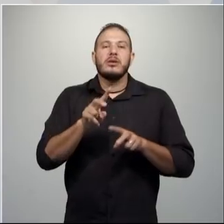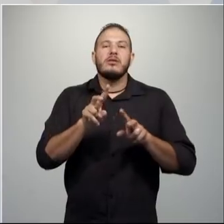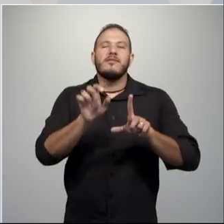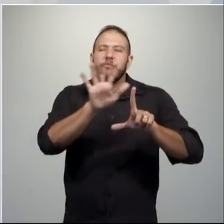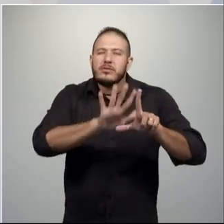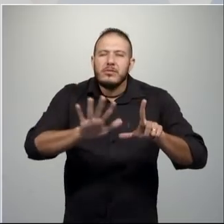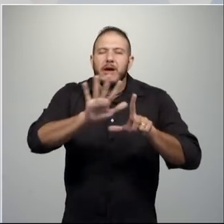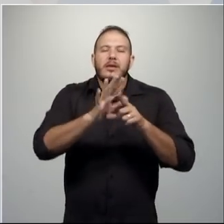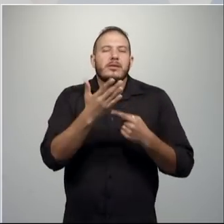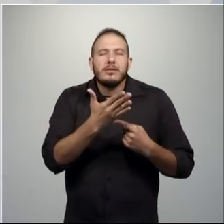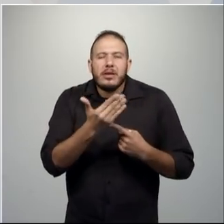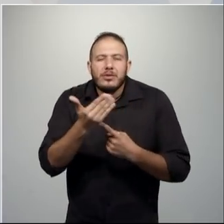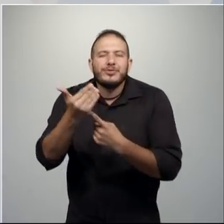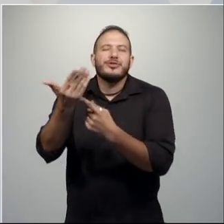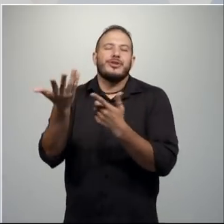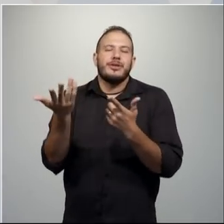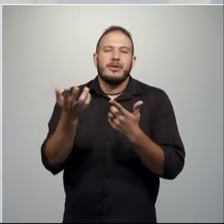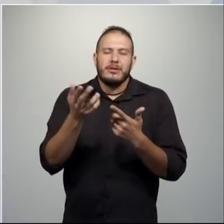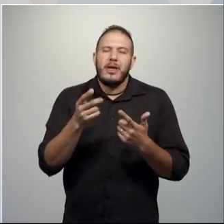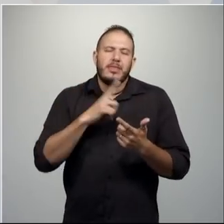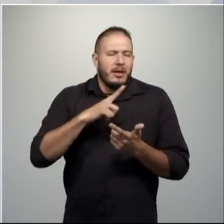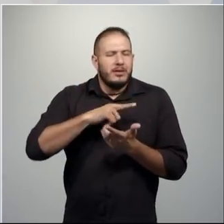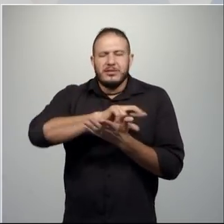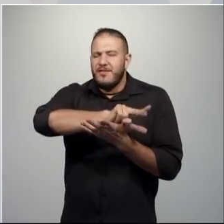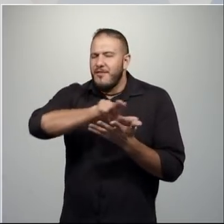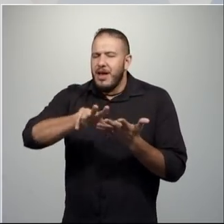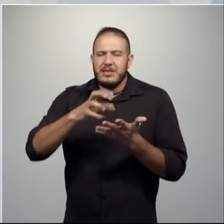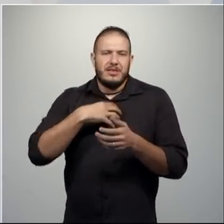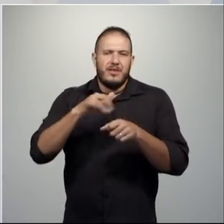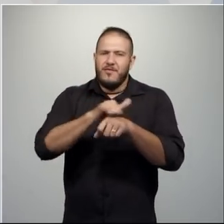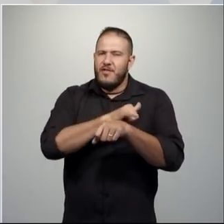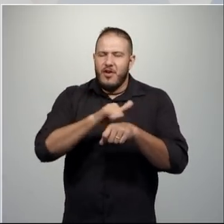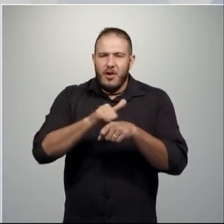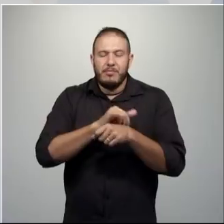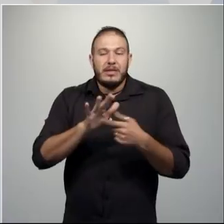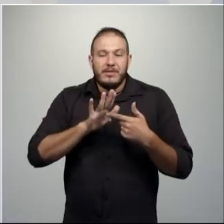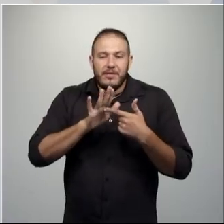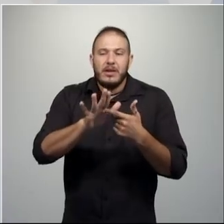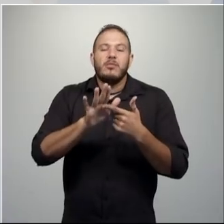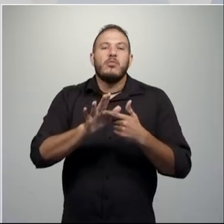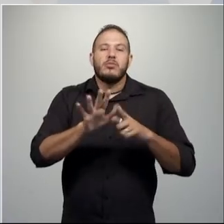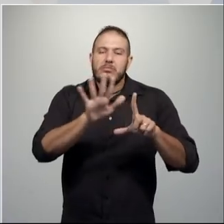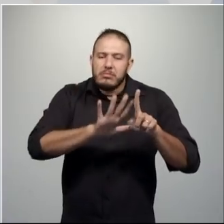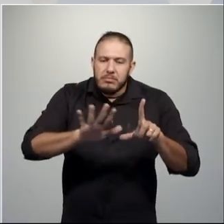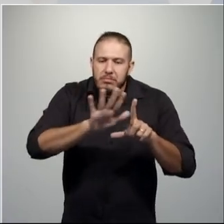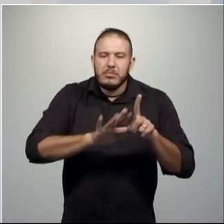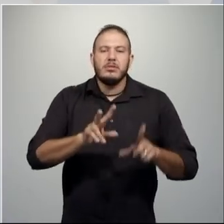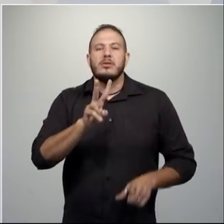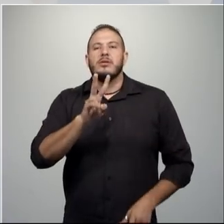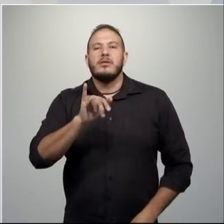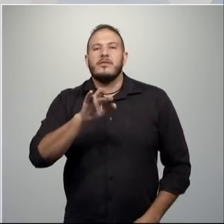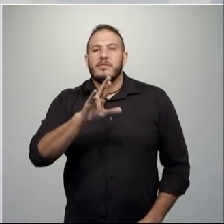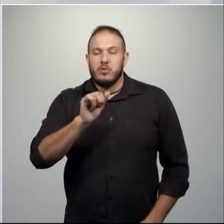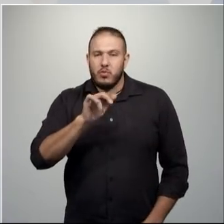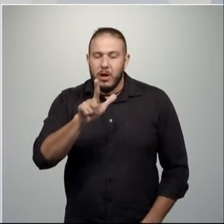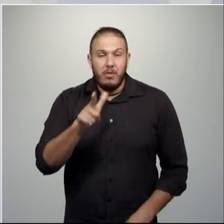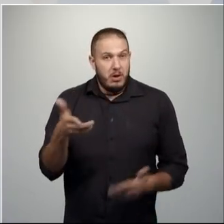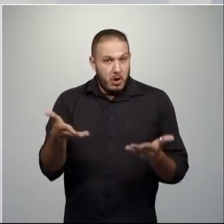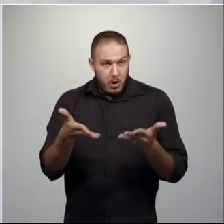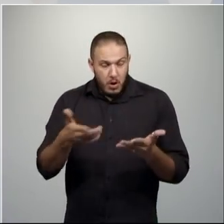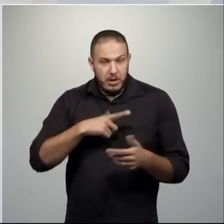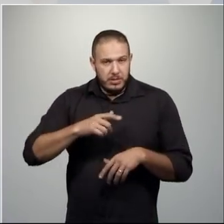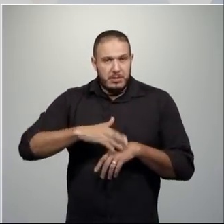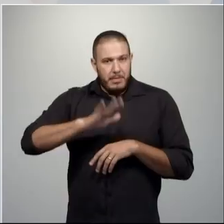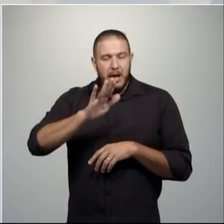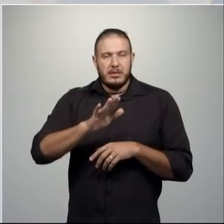tecnologias de virtualização tem várias formas a ideia é falar um pouquinho de máquinas virtuais em um pouquinho do que está na moda hoje que a